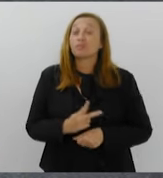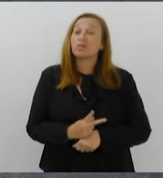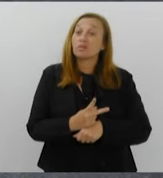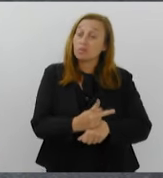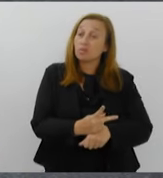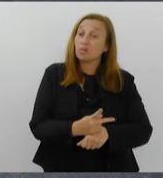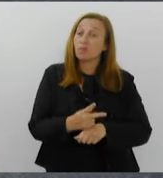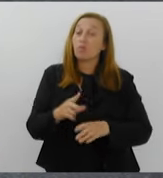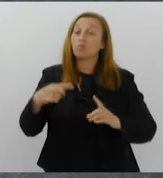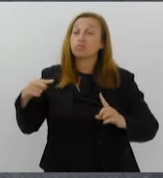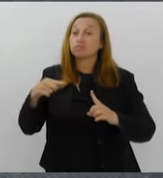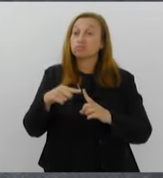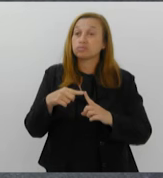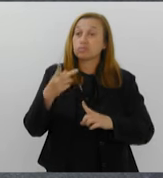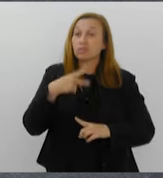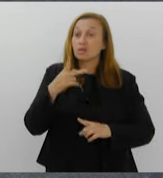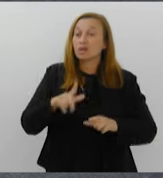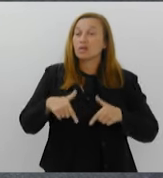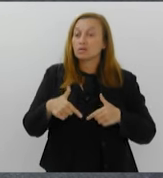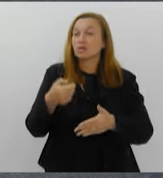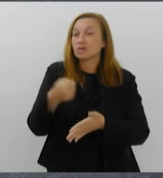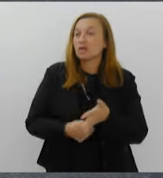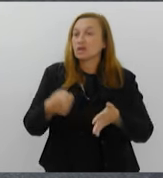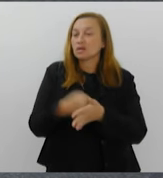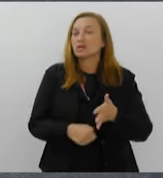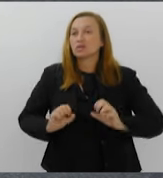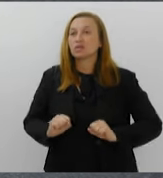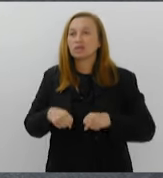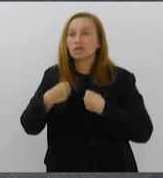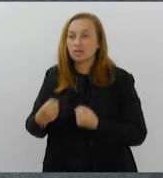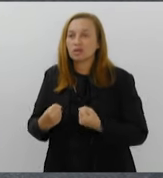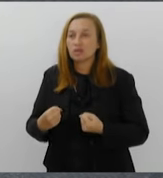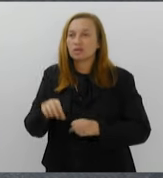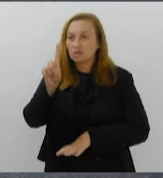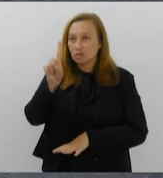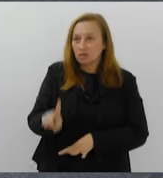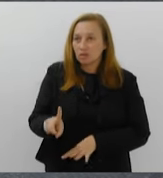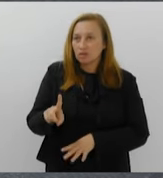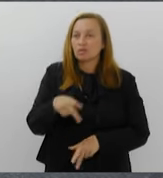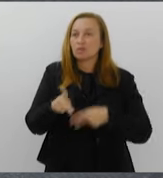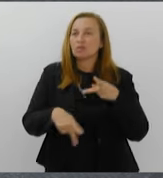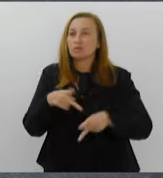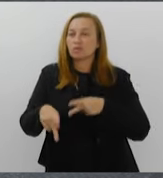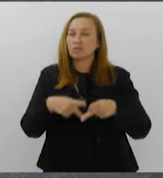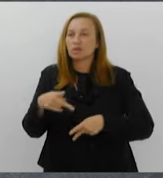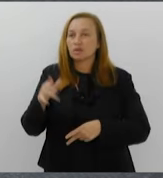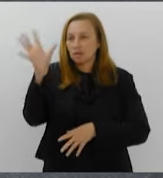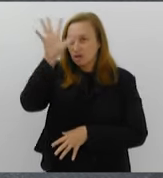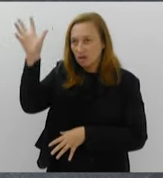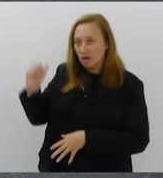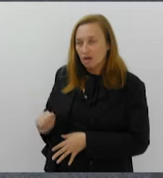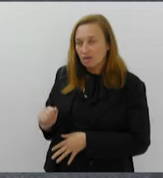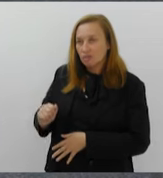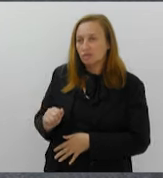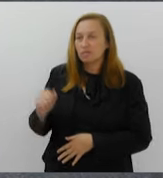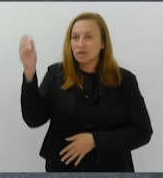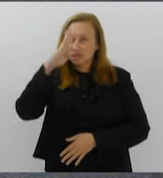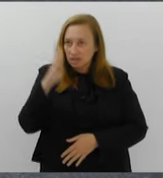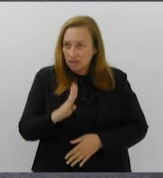como objetivo destacar a atuação na luta pela defesa dos direitos da população afro-brasileira,